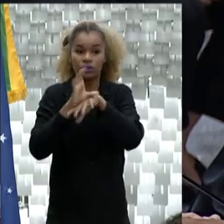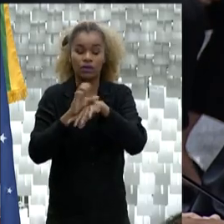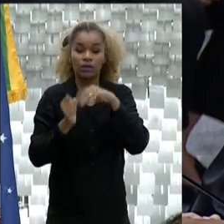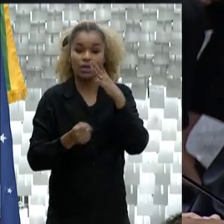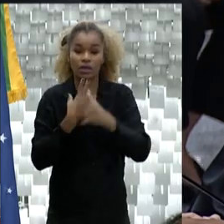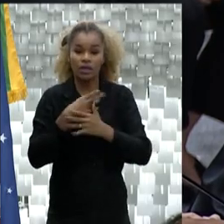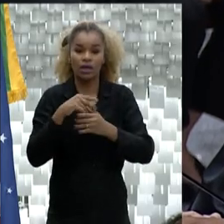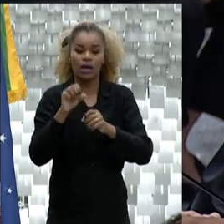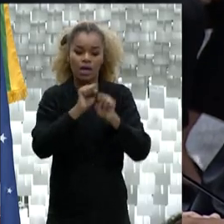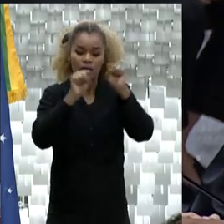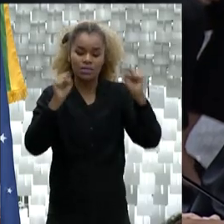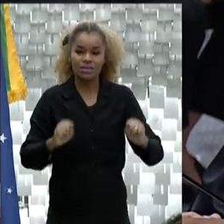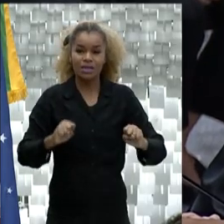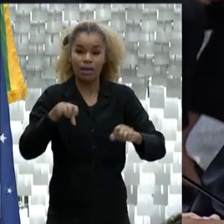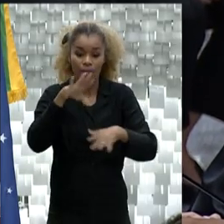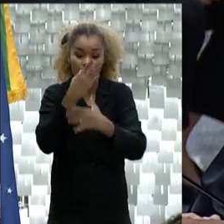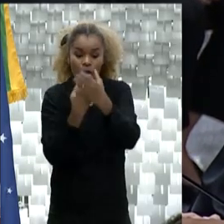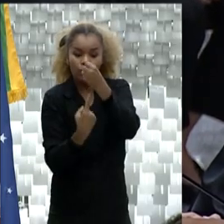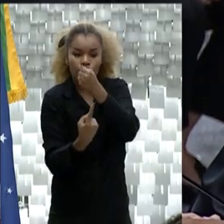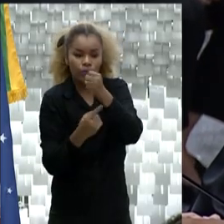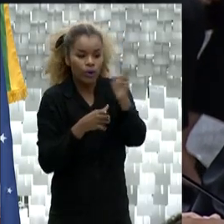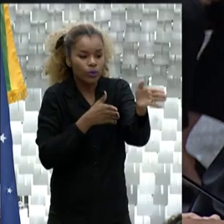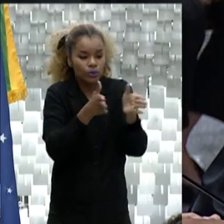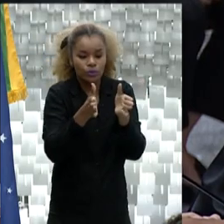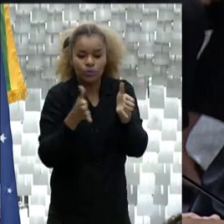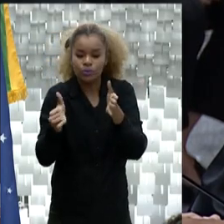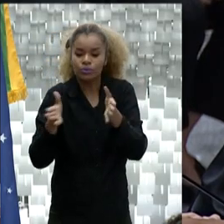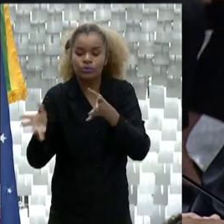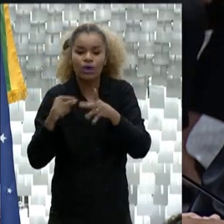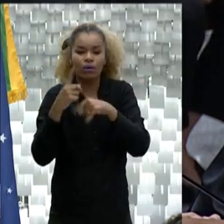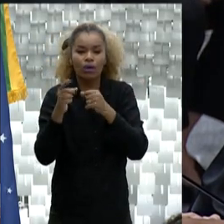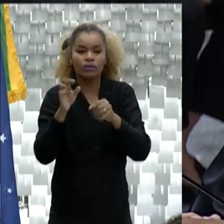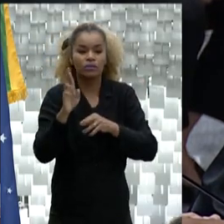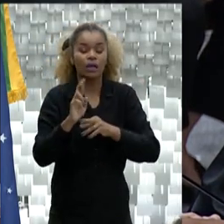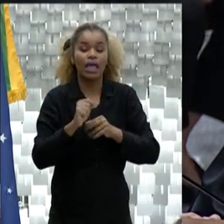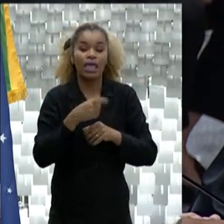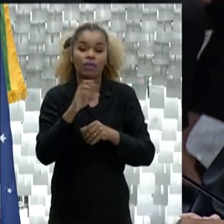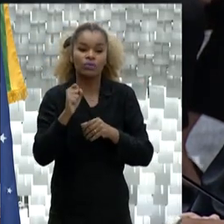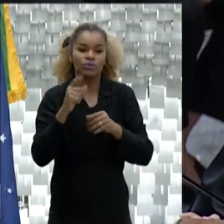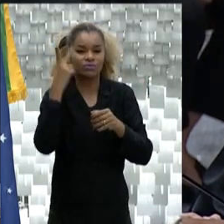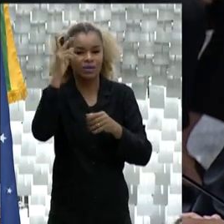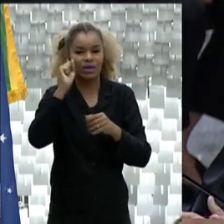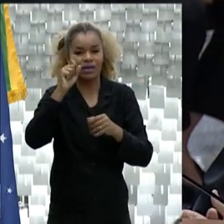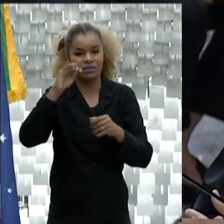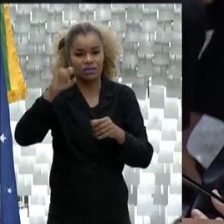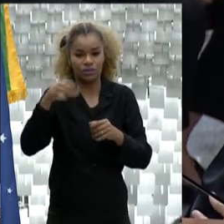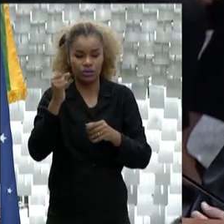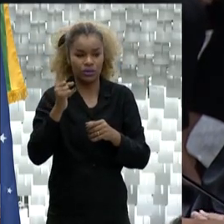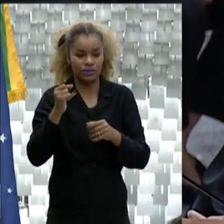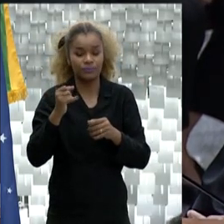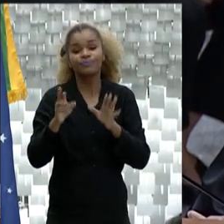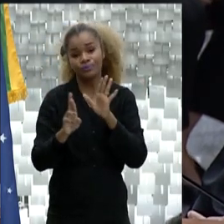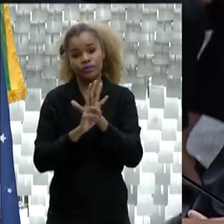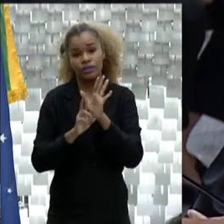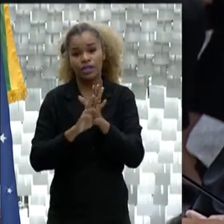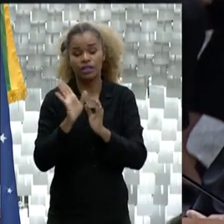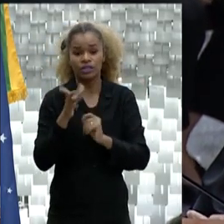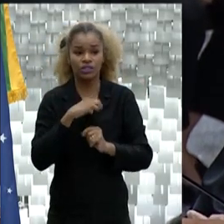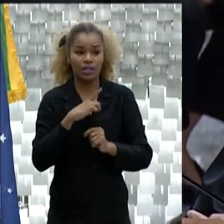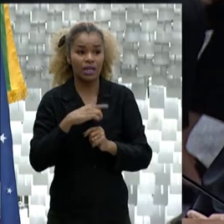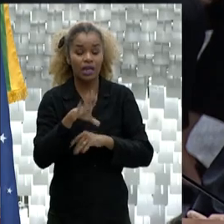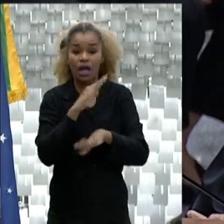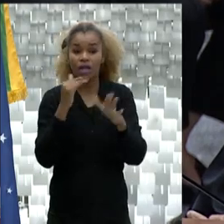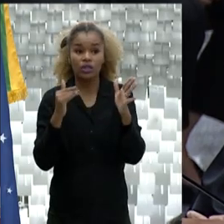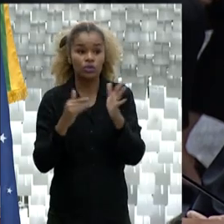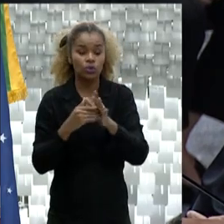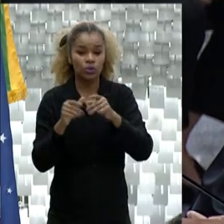de acesso a pelo recurso especial ao Superior Tribunal de Justiça, como de regra existe em